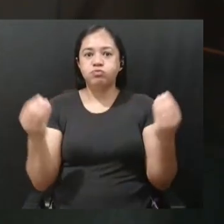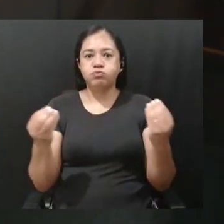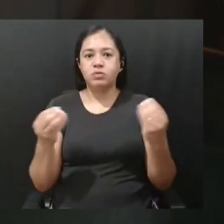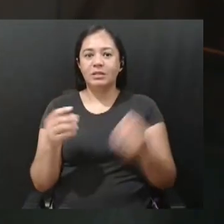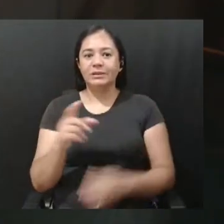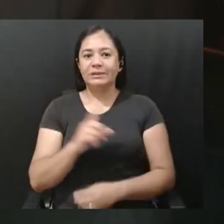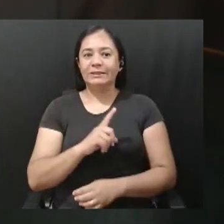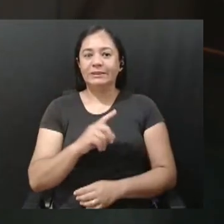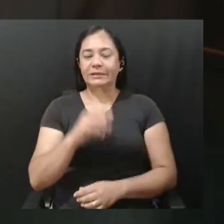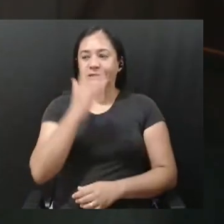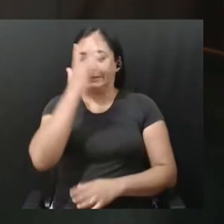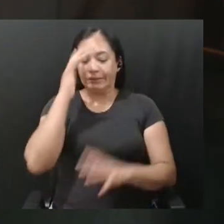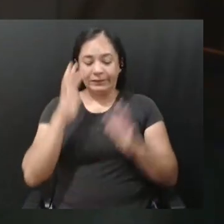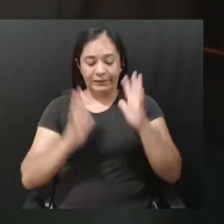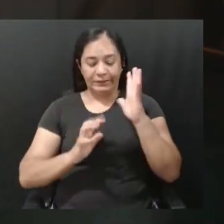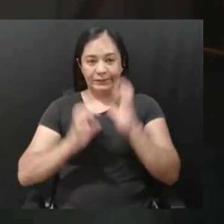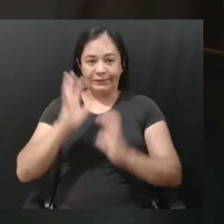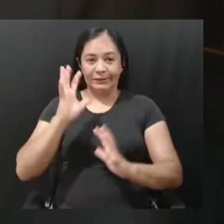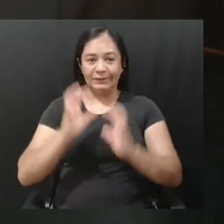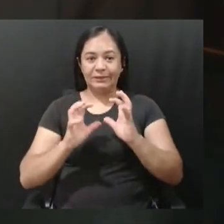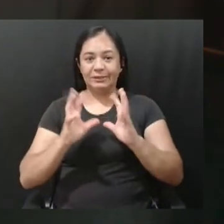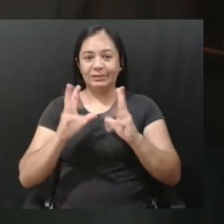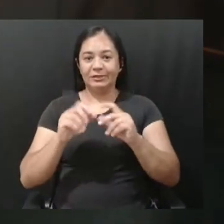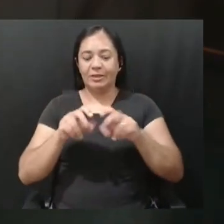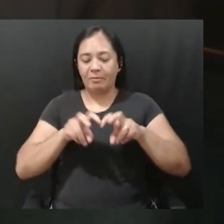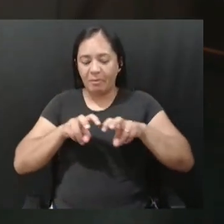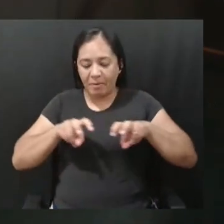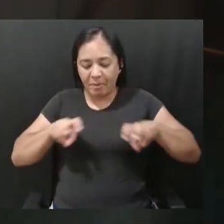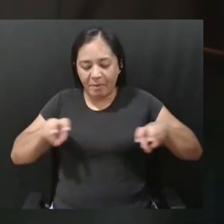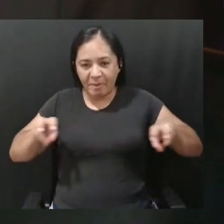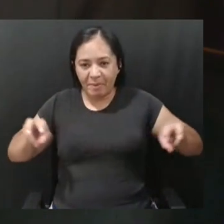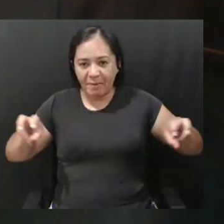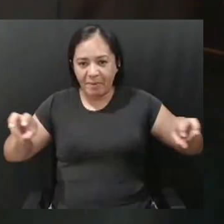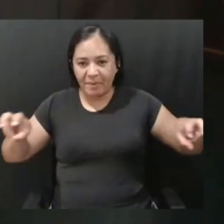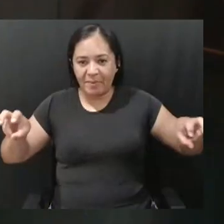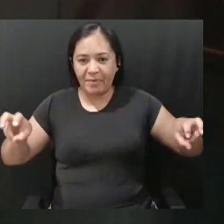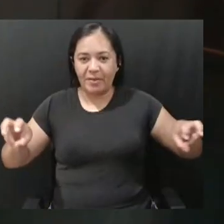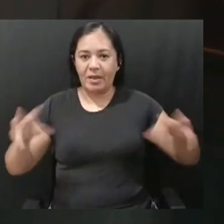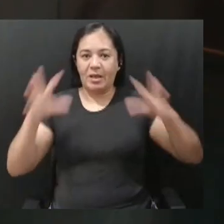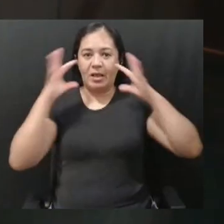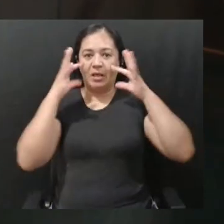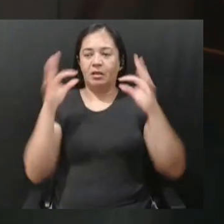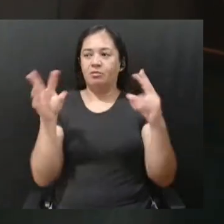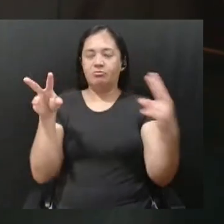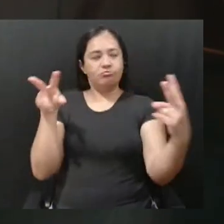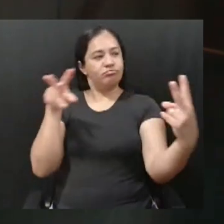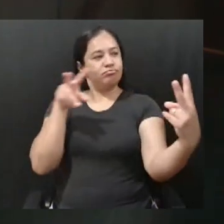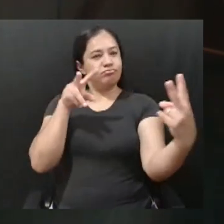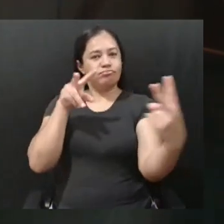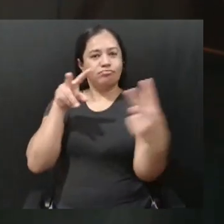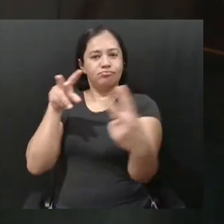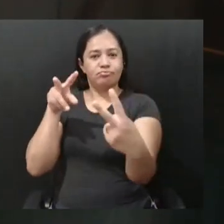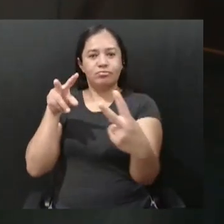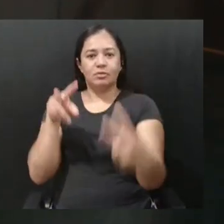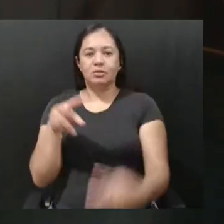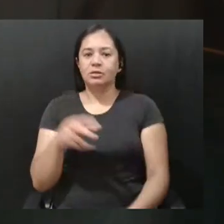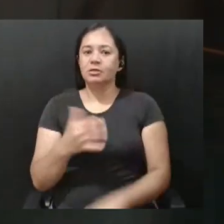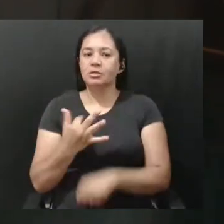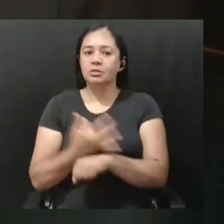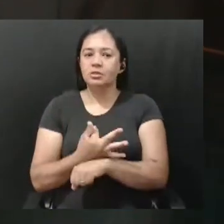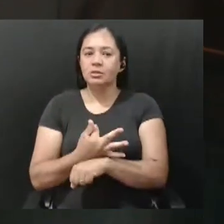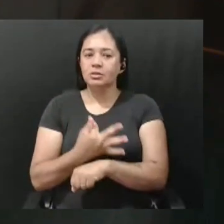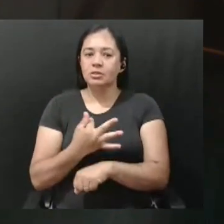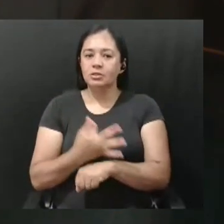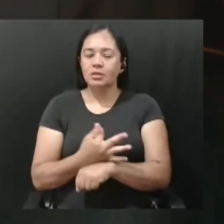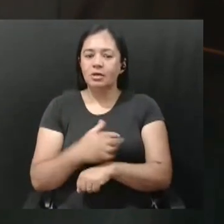aí vai todo mundo na mesa, senta todo mundo na mesa. Tensão, né? Olhares, engolindo seco. E aí na hora da troca dos